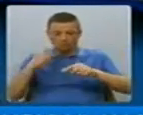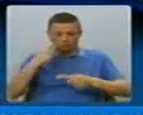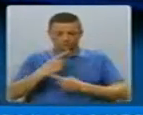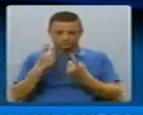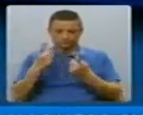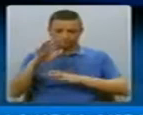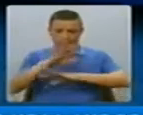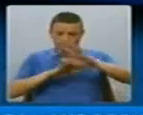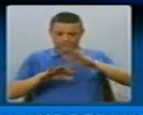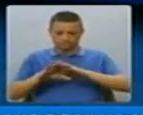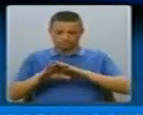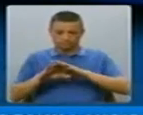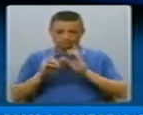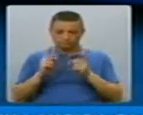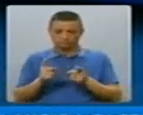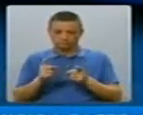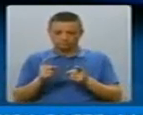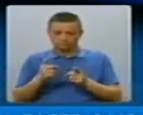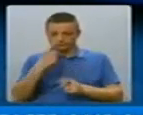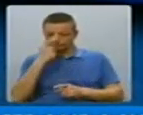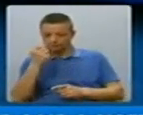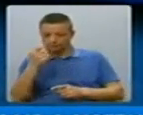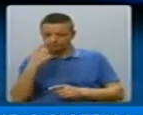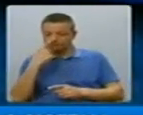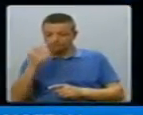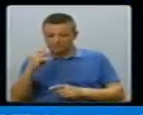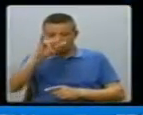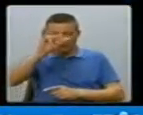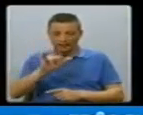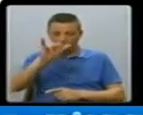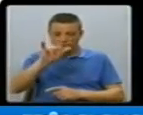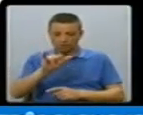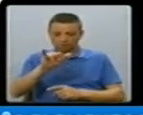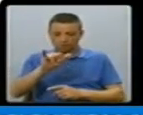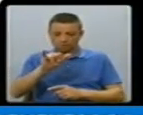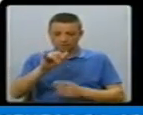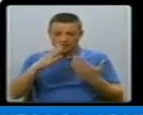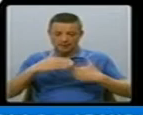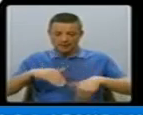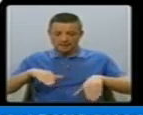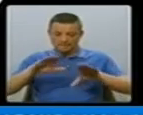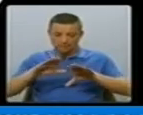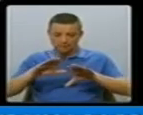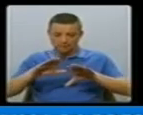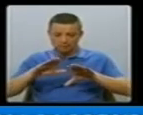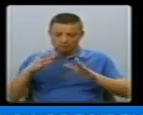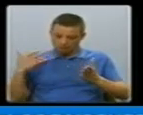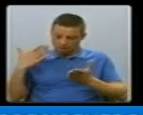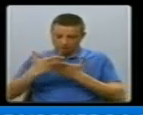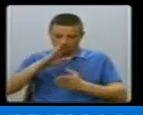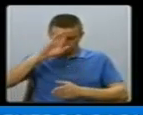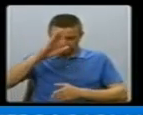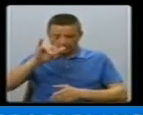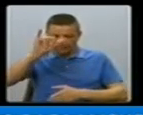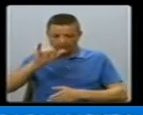tinha aquela presença de um Y. Mas desde o tempo da Mariner 10 que nós sabemos que aquele Y é